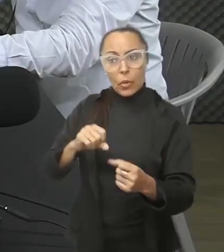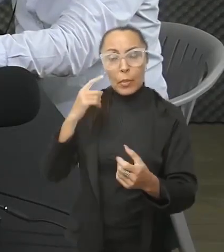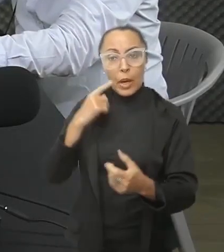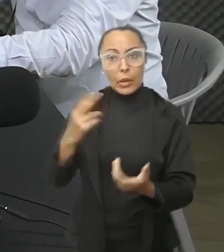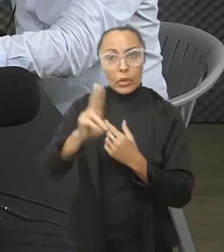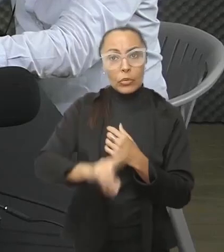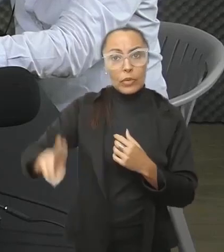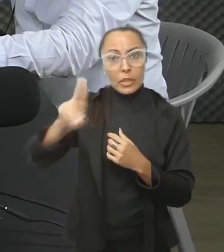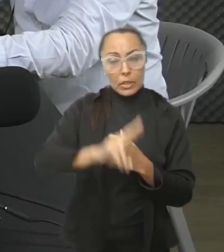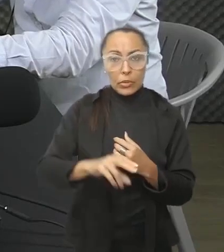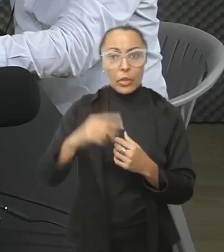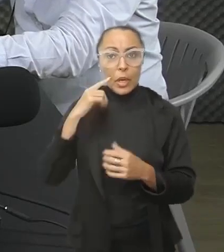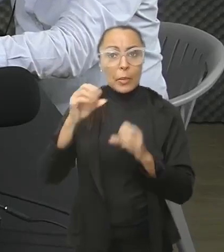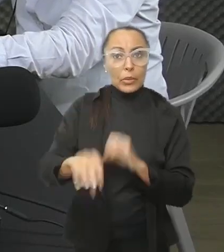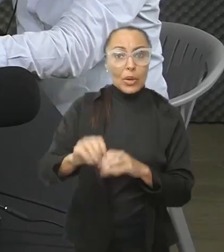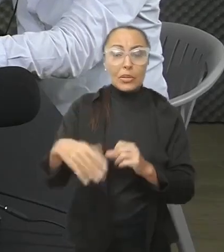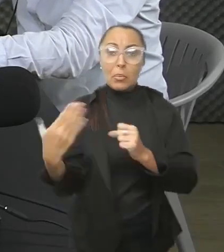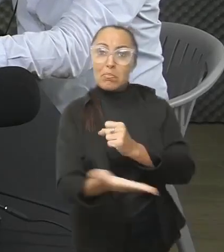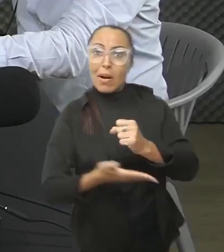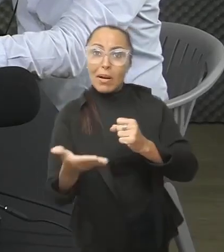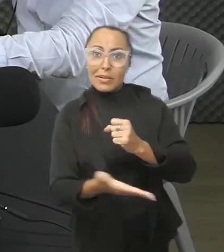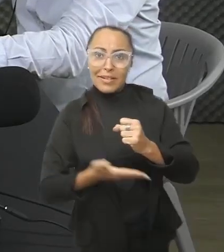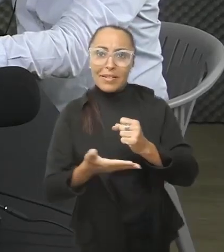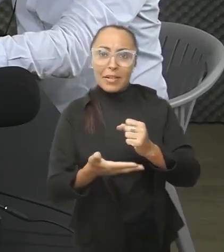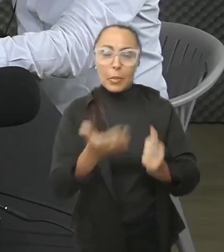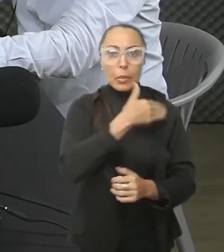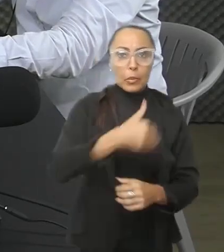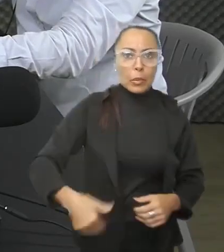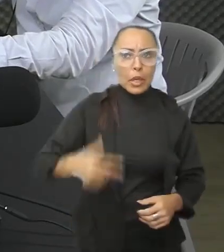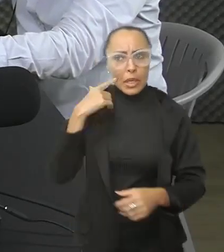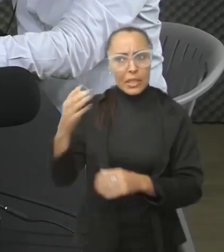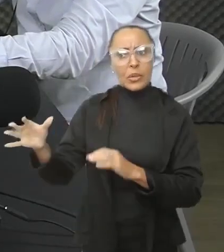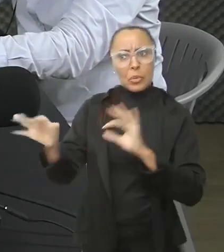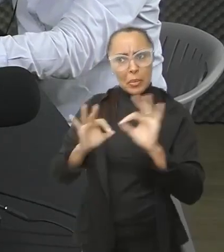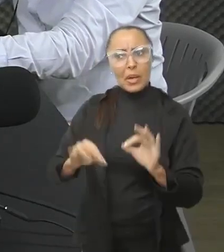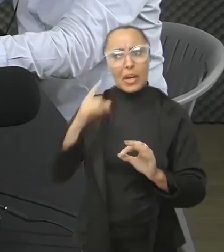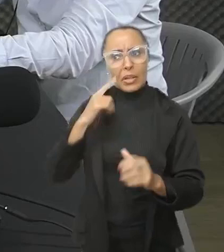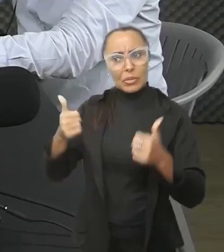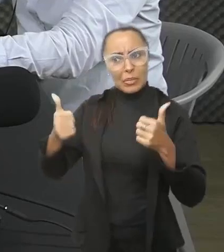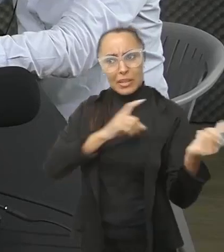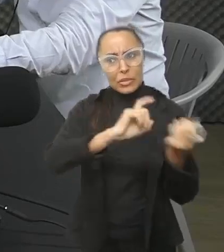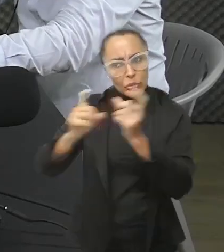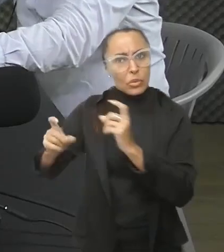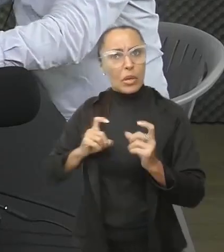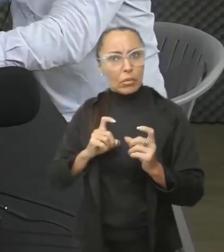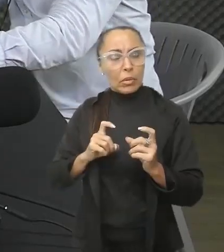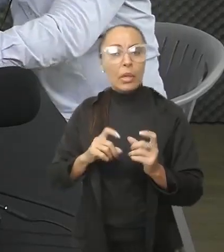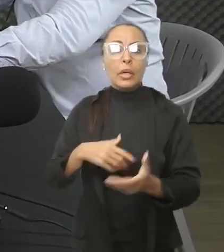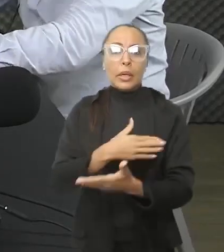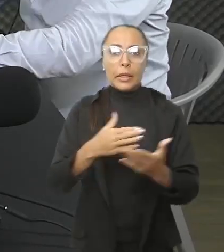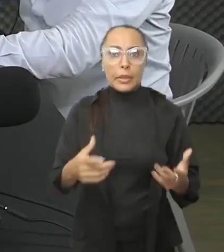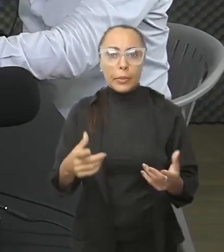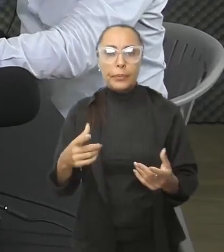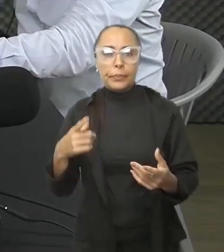universidades para a educação básica, para a educação pública, estão sendo preparados e preparadas para essa discussão? Então fica esse... E tem